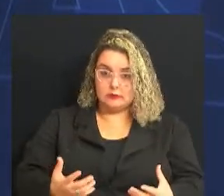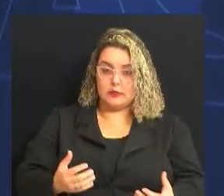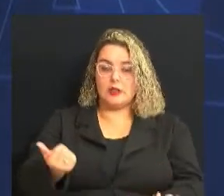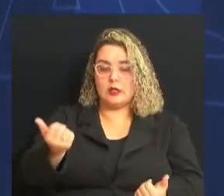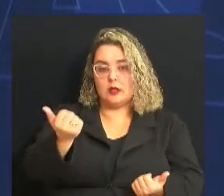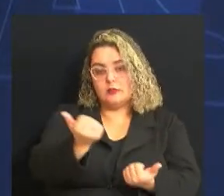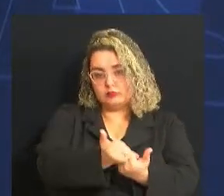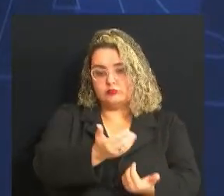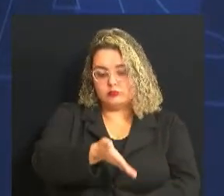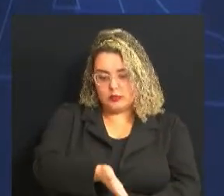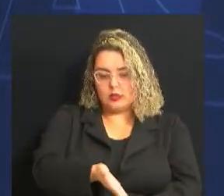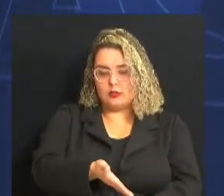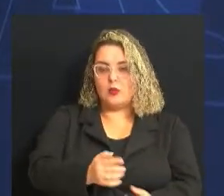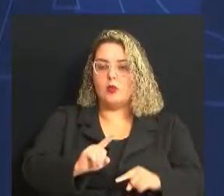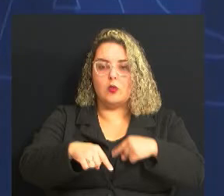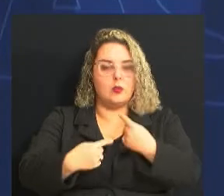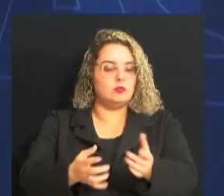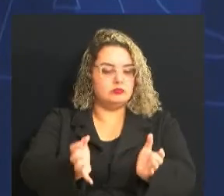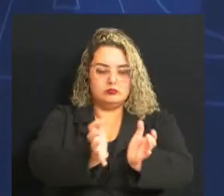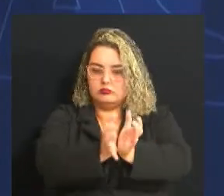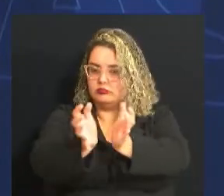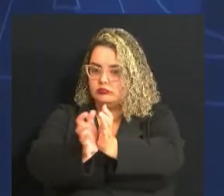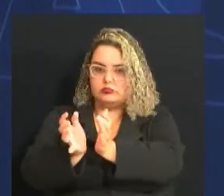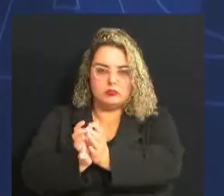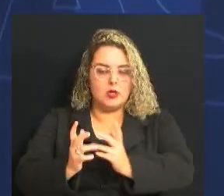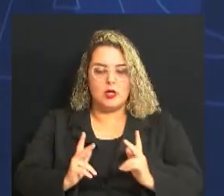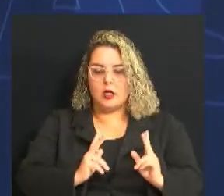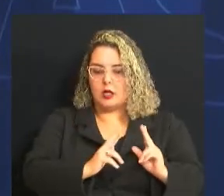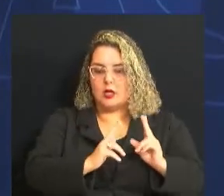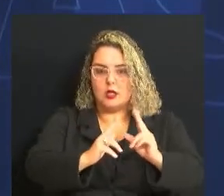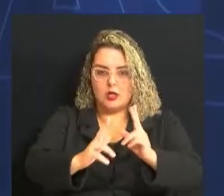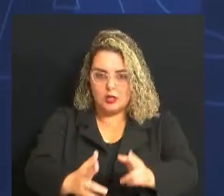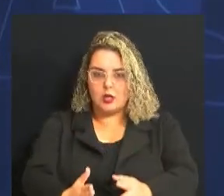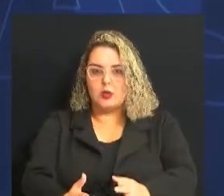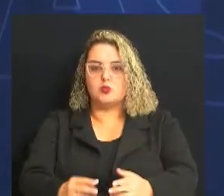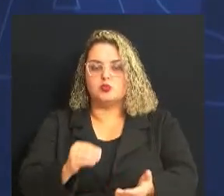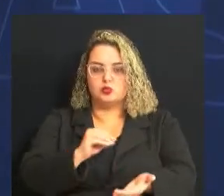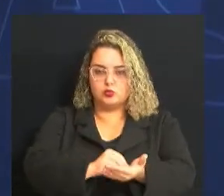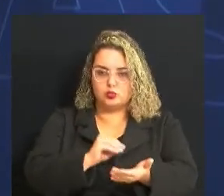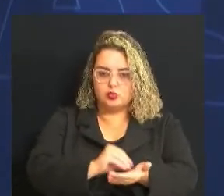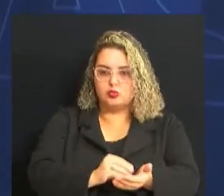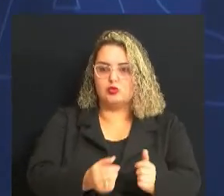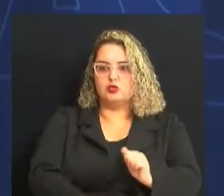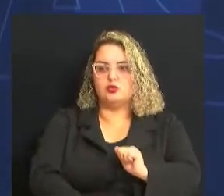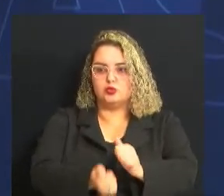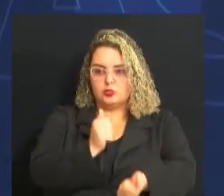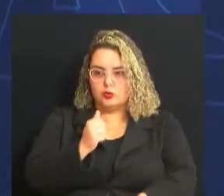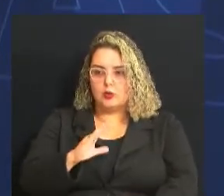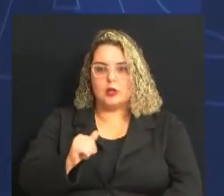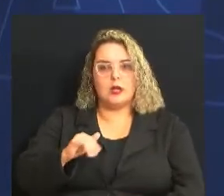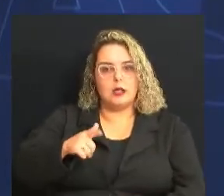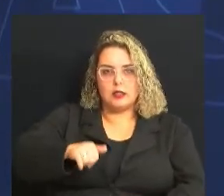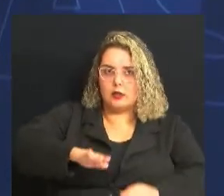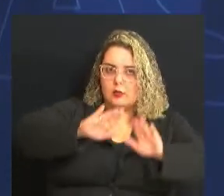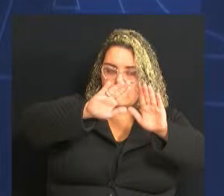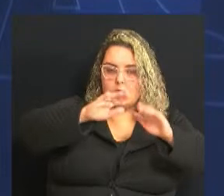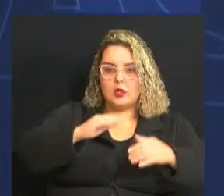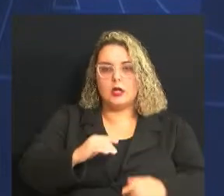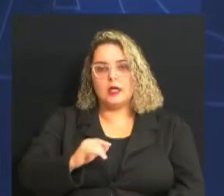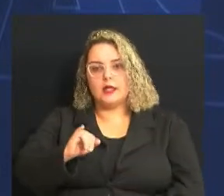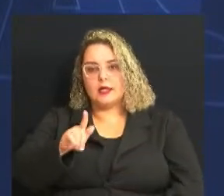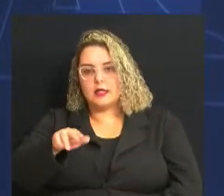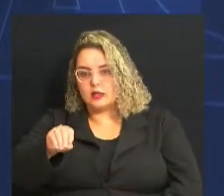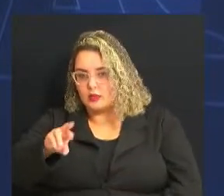a mesma equipe que duelou na última rodada, com Kaique França no gol, Igor Formiga na lateral